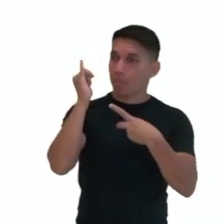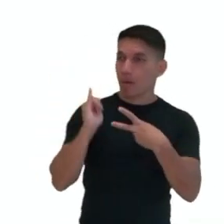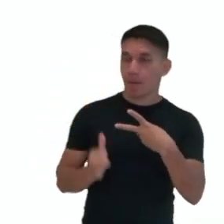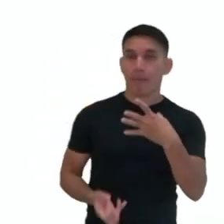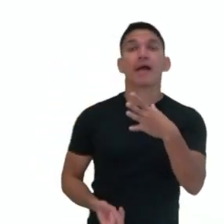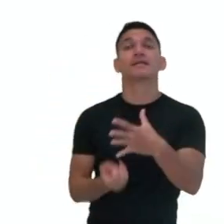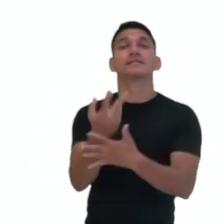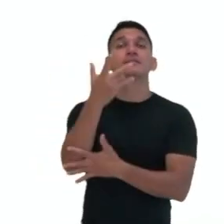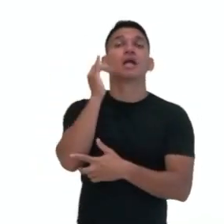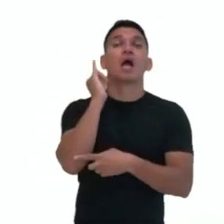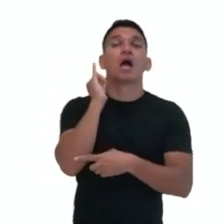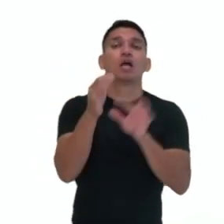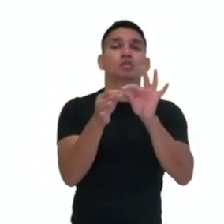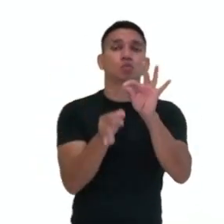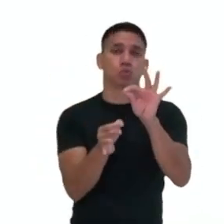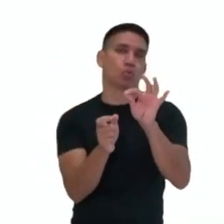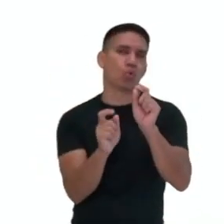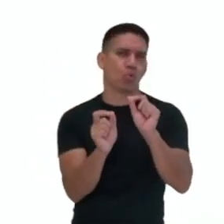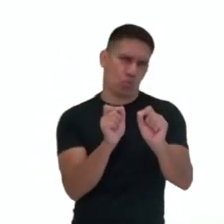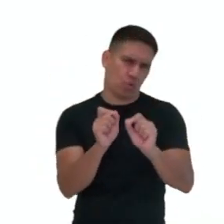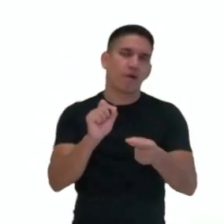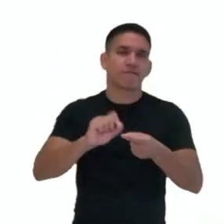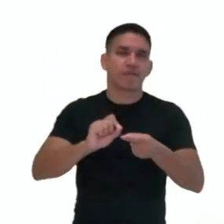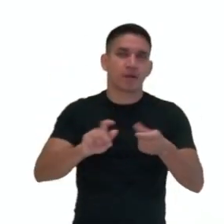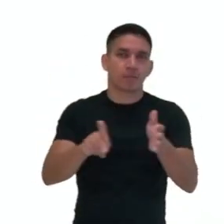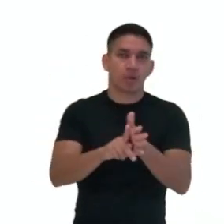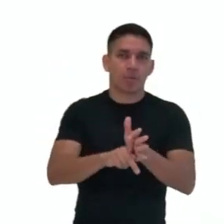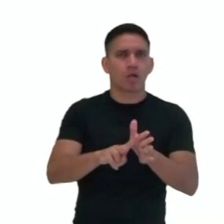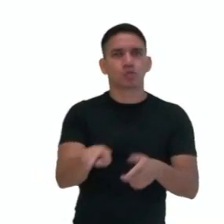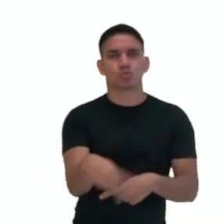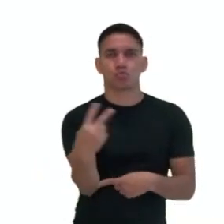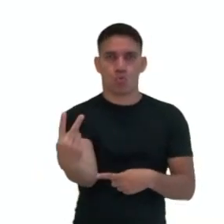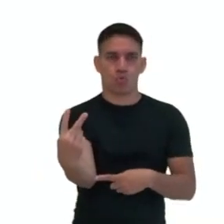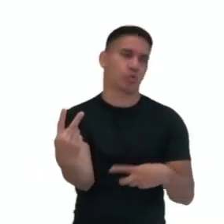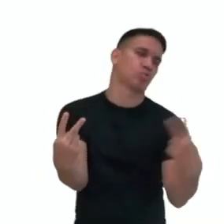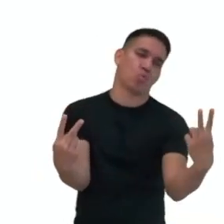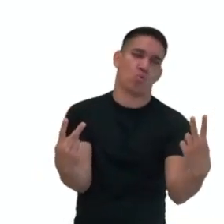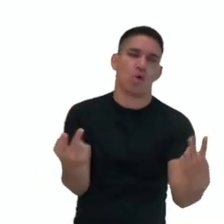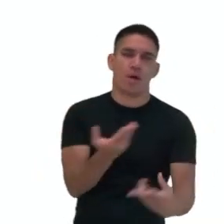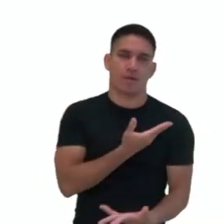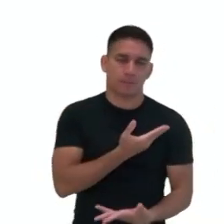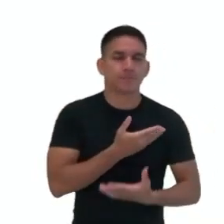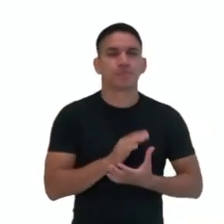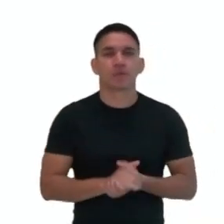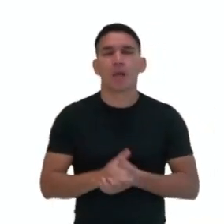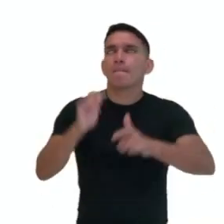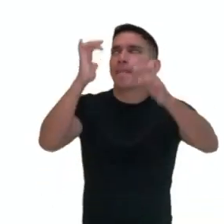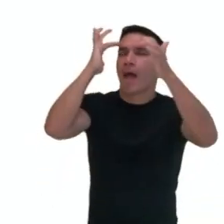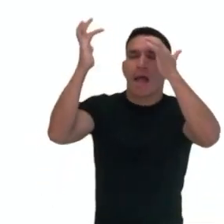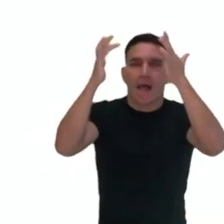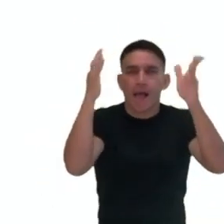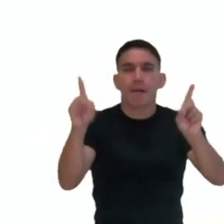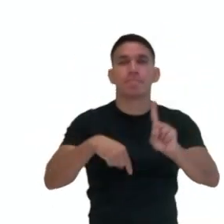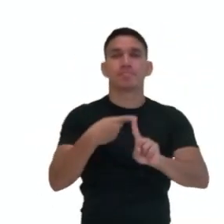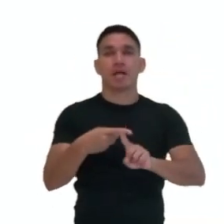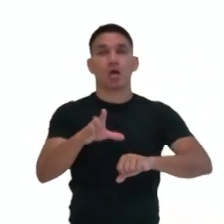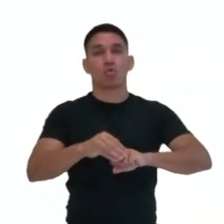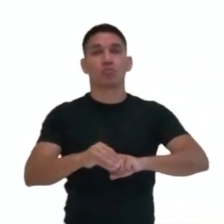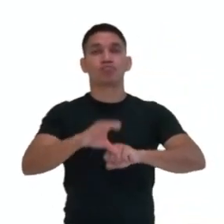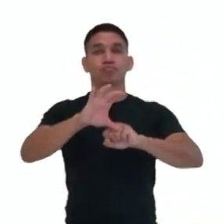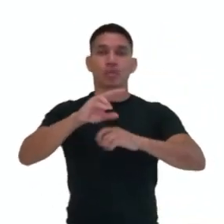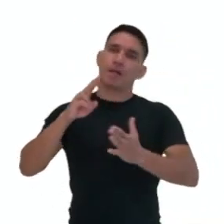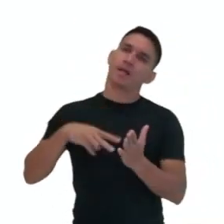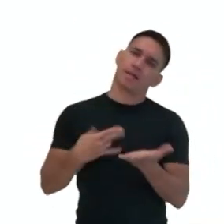uma narrativa curta, né? Você pode fazer essa atividade em dupla, usando a imaginação e o conhecimento de leitura.